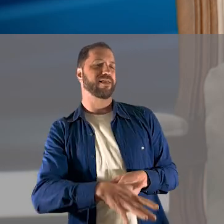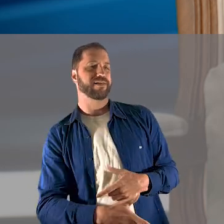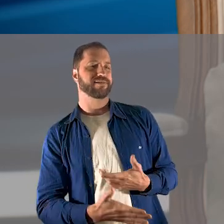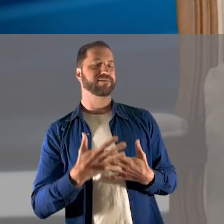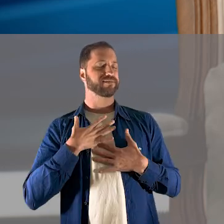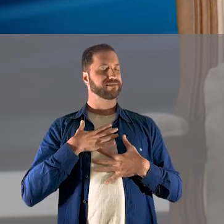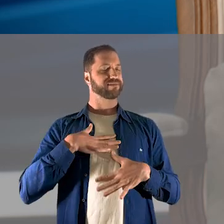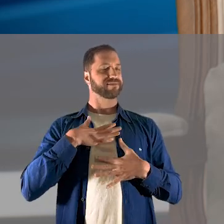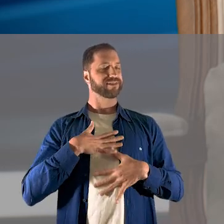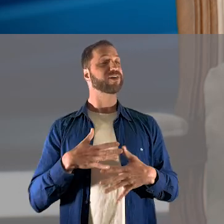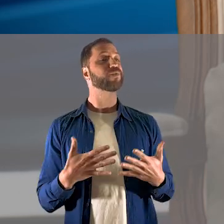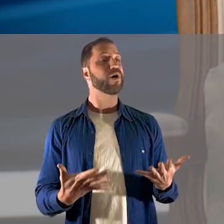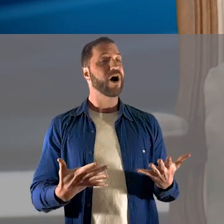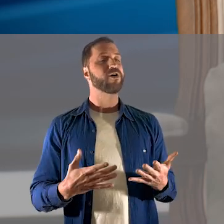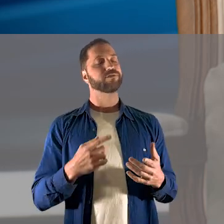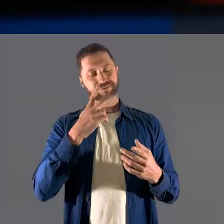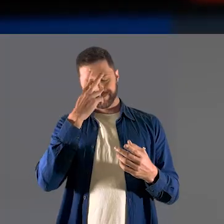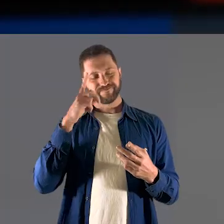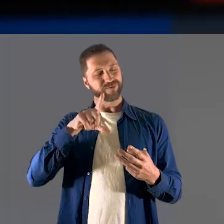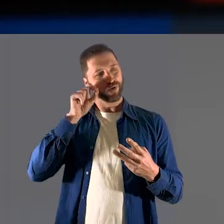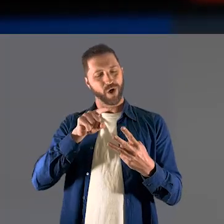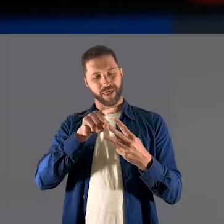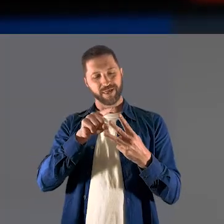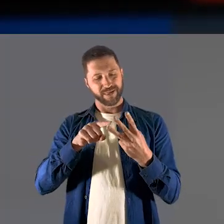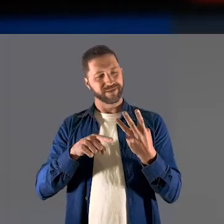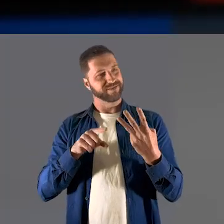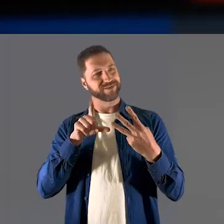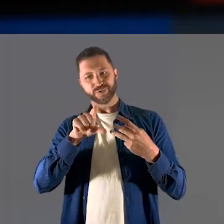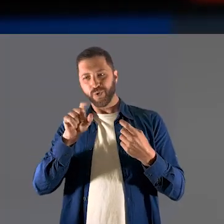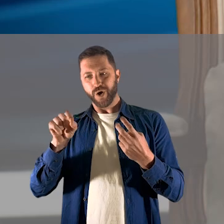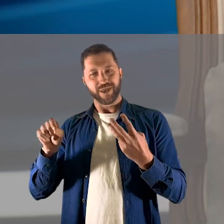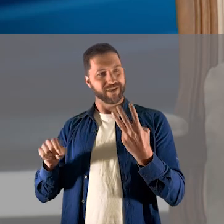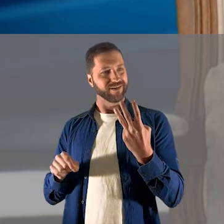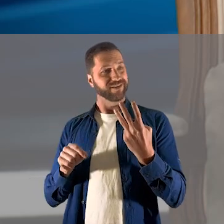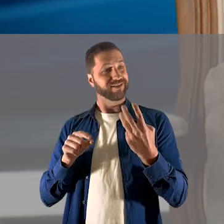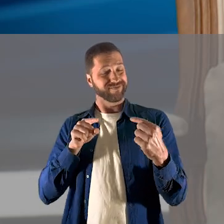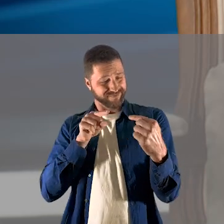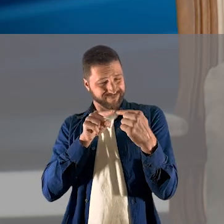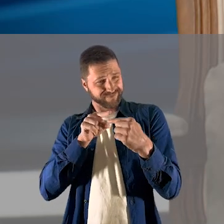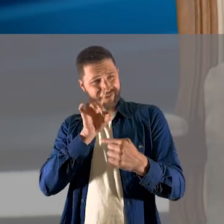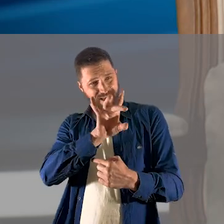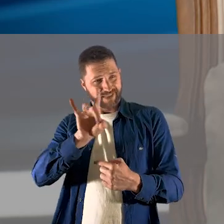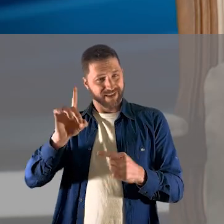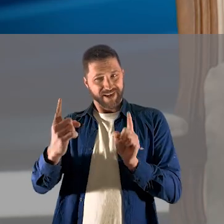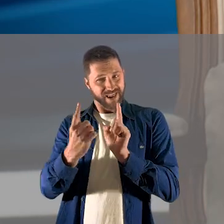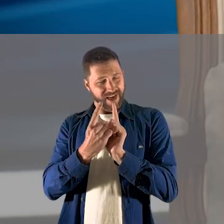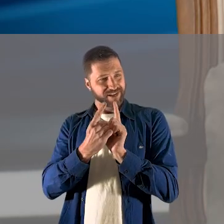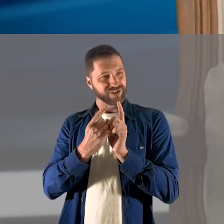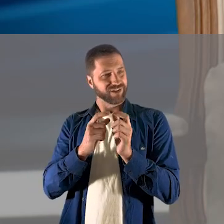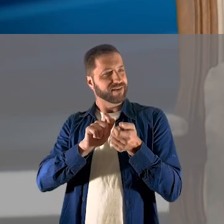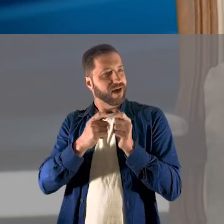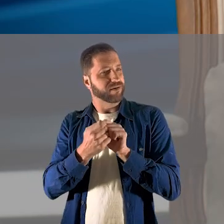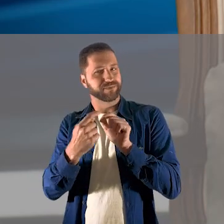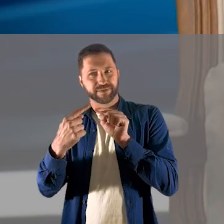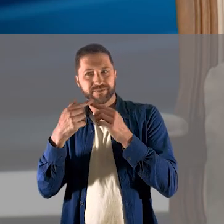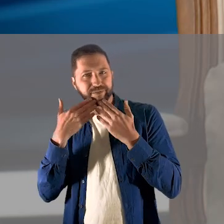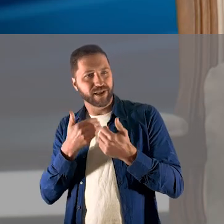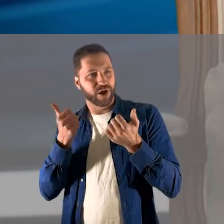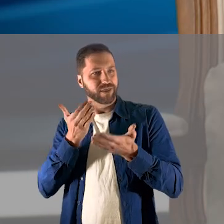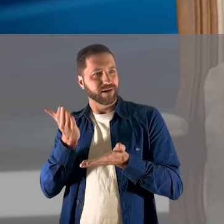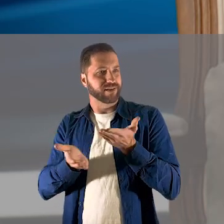samba Eu quero um Jazz eu quero uma música relax faz parte da personalização do seu tratamento